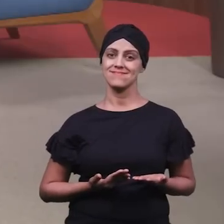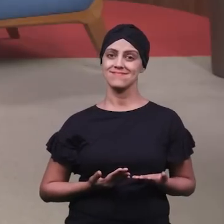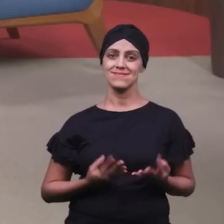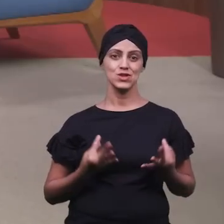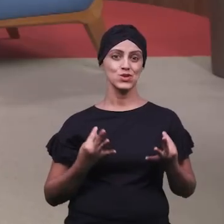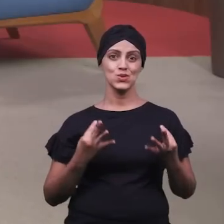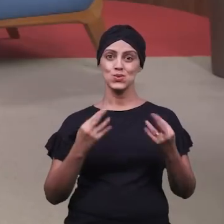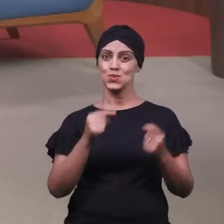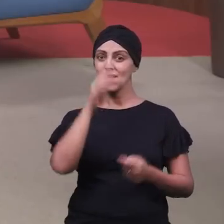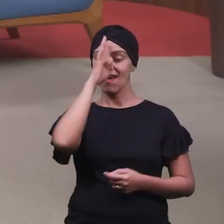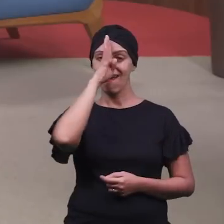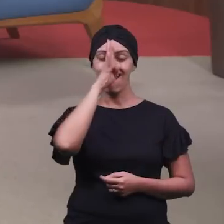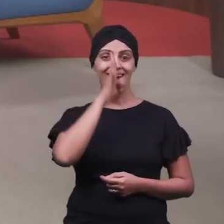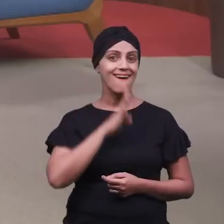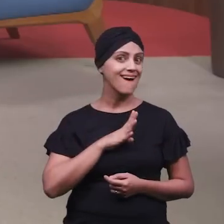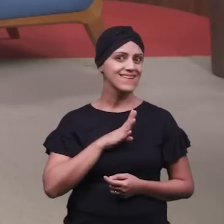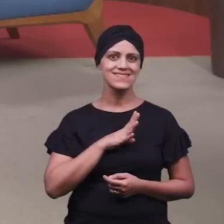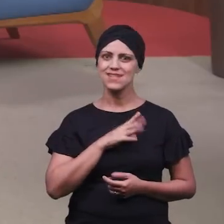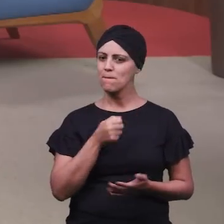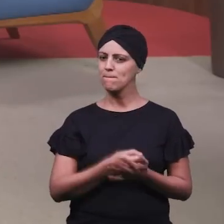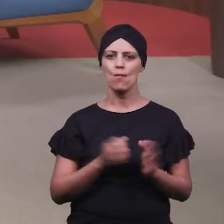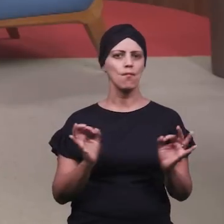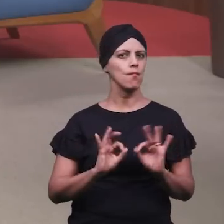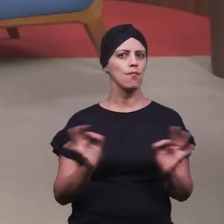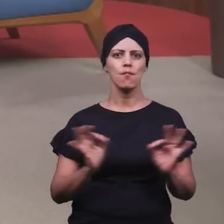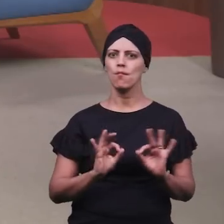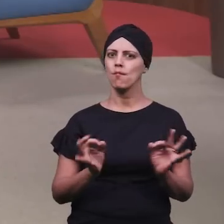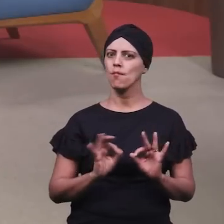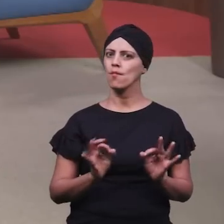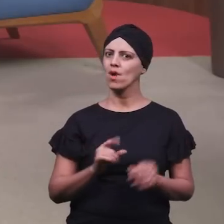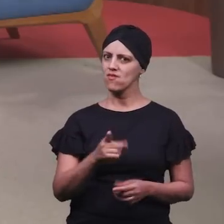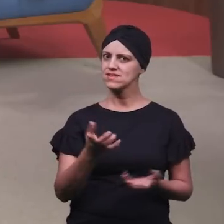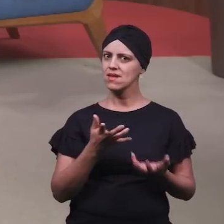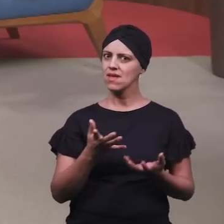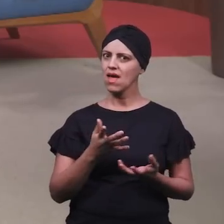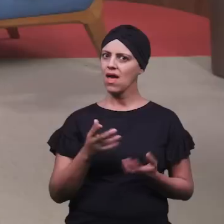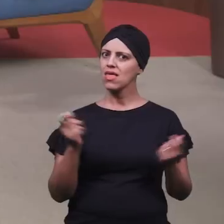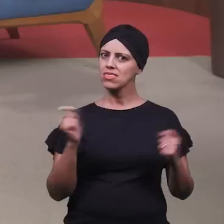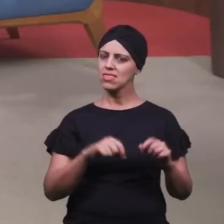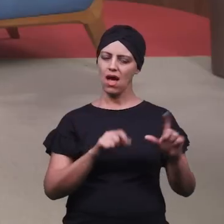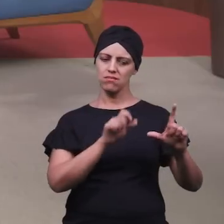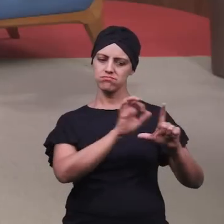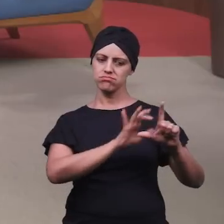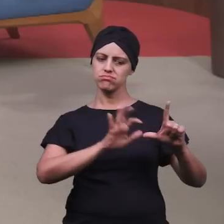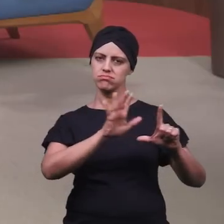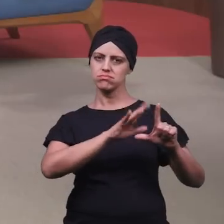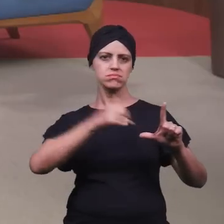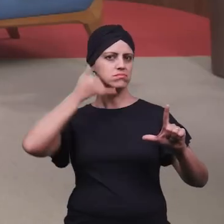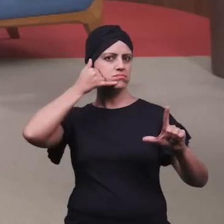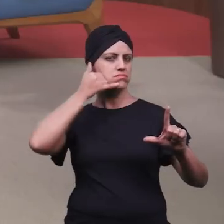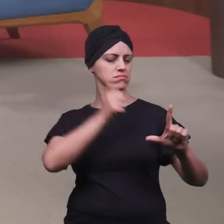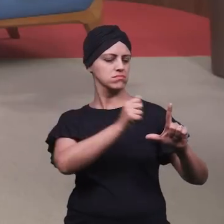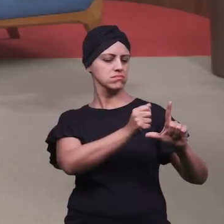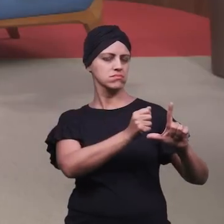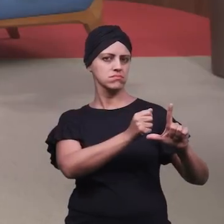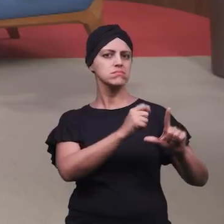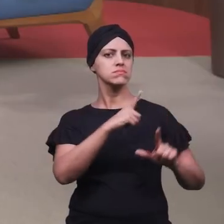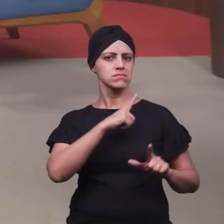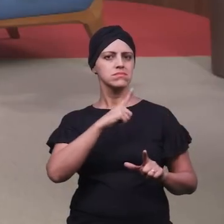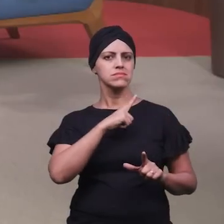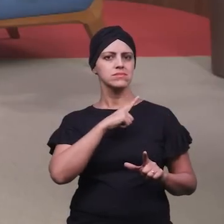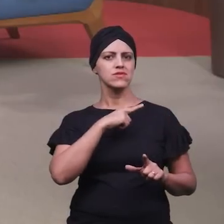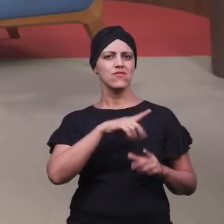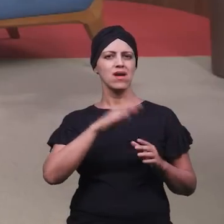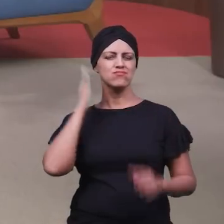Detalhe, tudo isso totalmente gratuito. Você, se quiser, ainda pode apontar a câmera do seu celular para esse QR Code que está aparecendo aí ao lado do